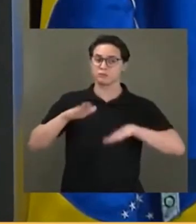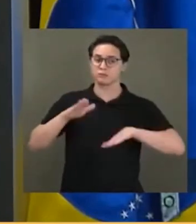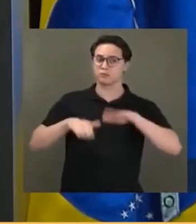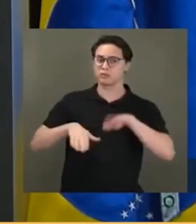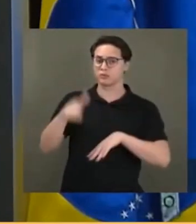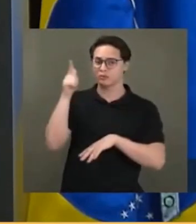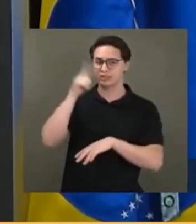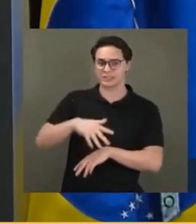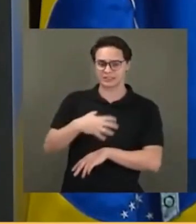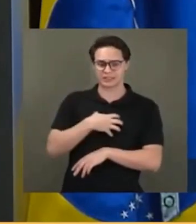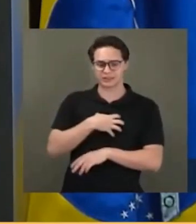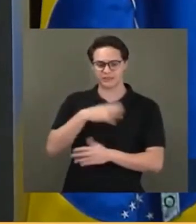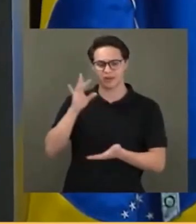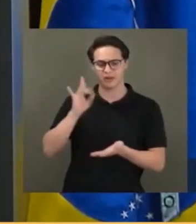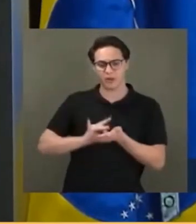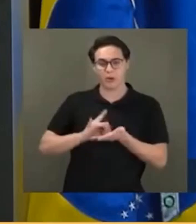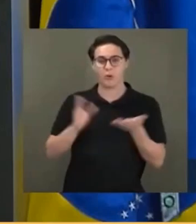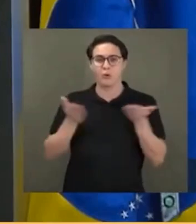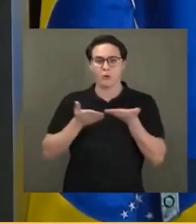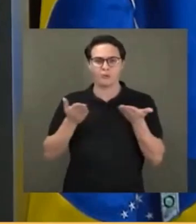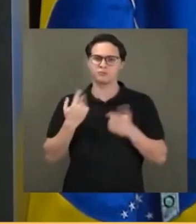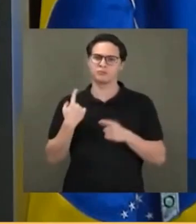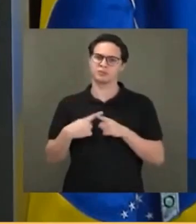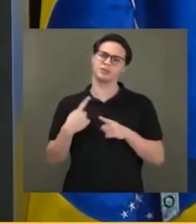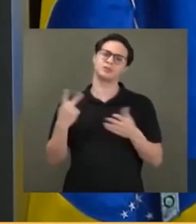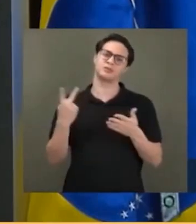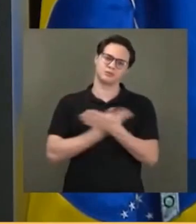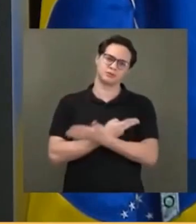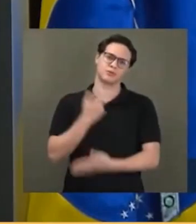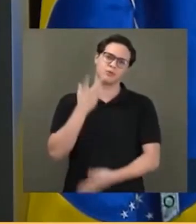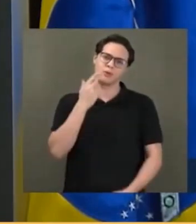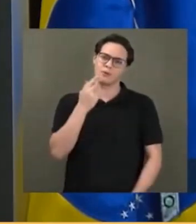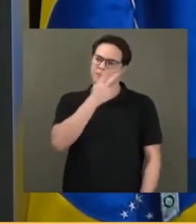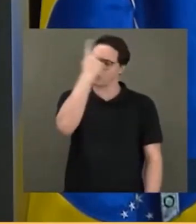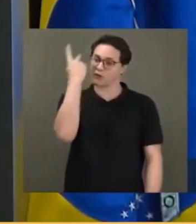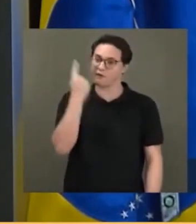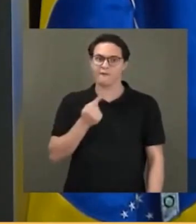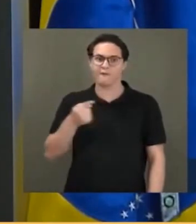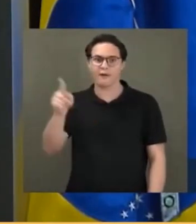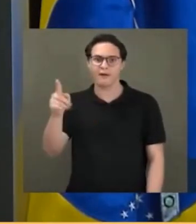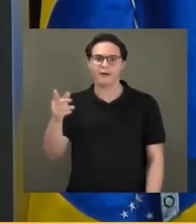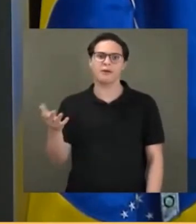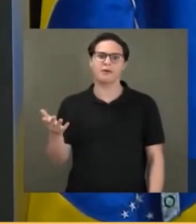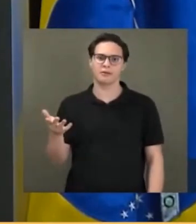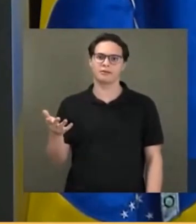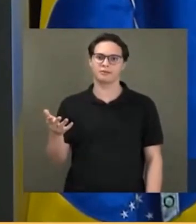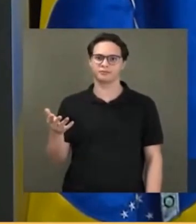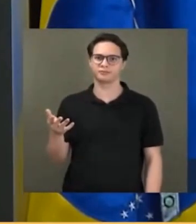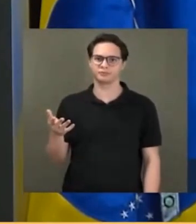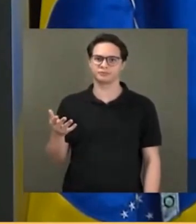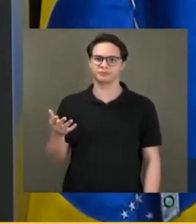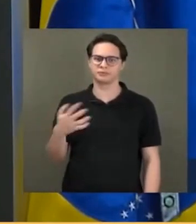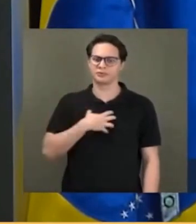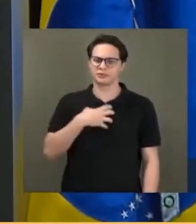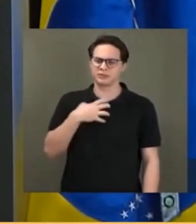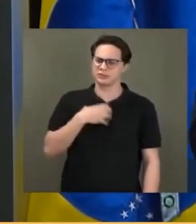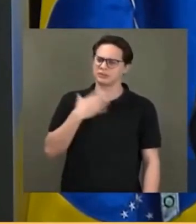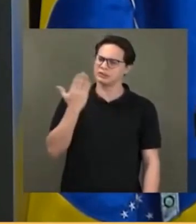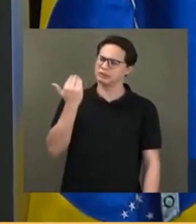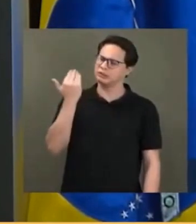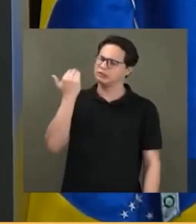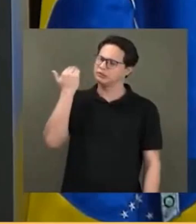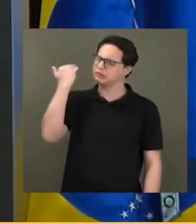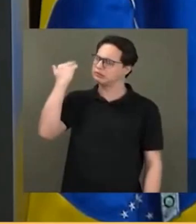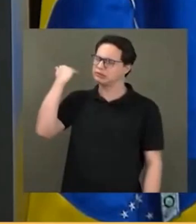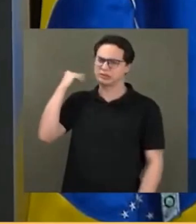sentir ainda hoje porque é isso que acontece com quem vai o passar do tempo